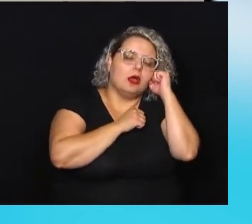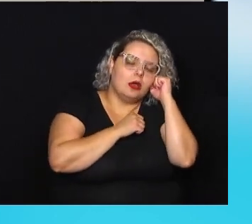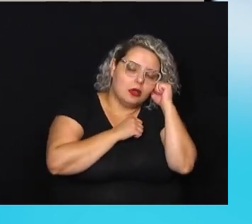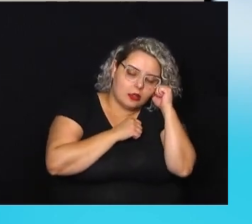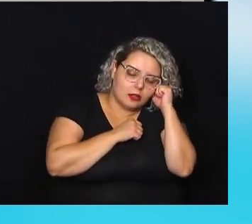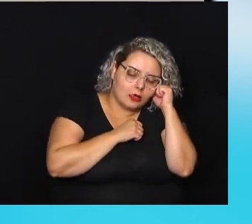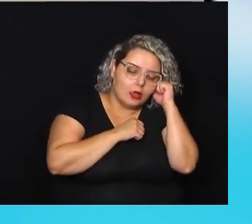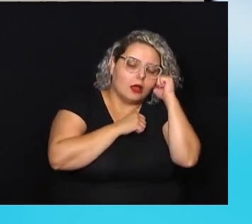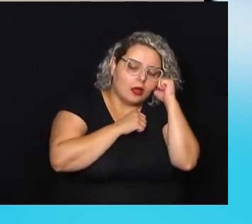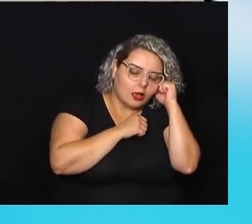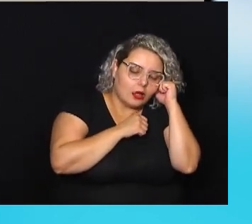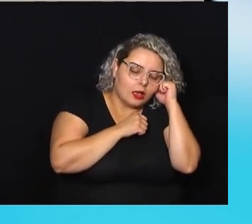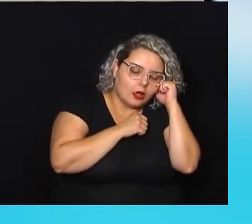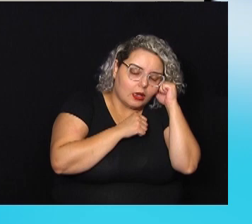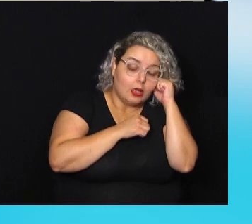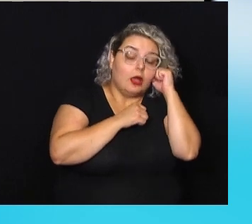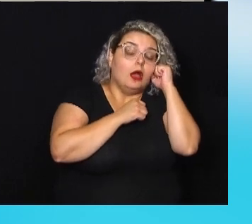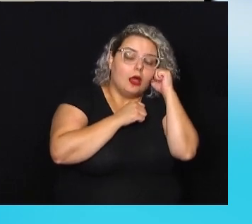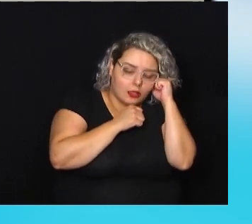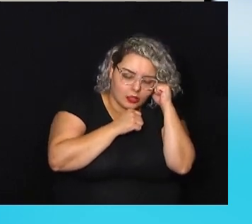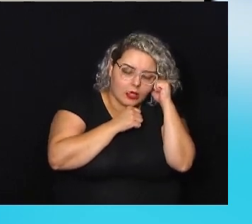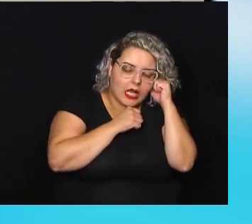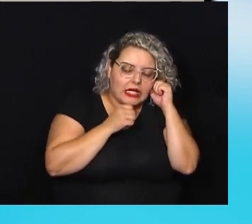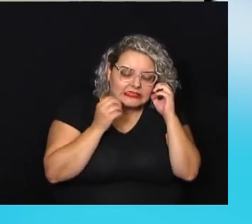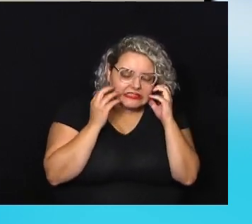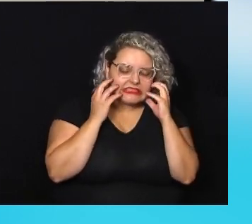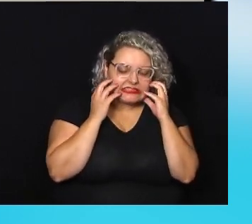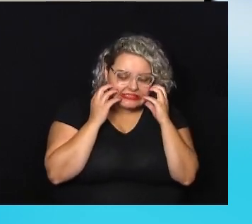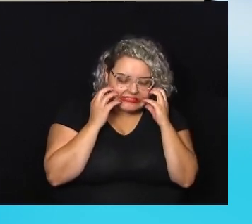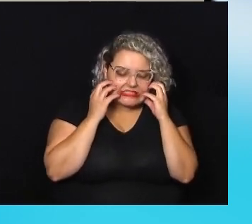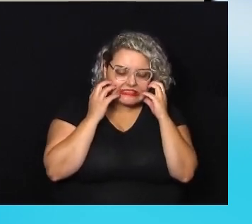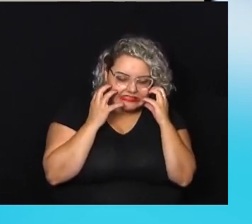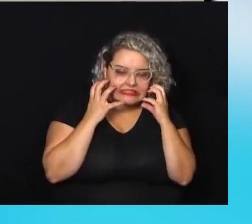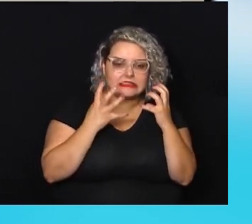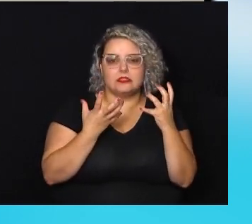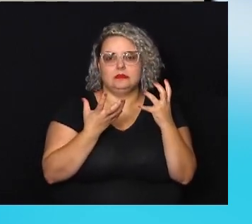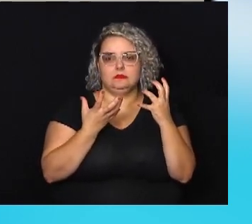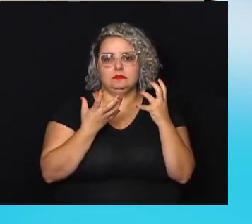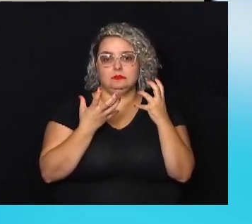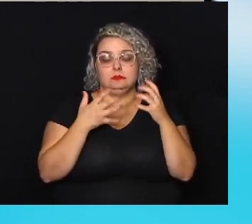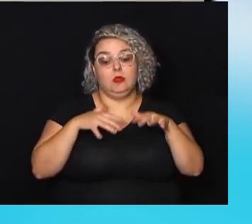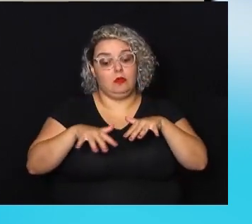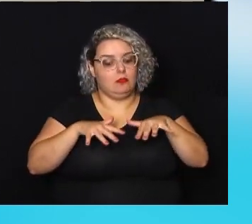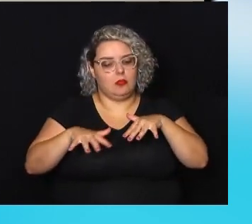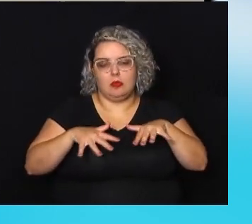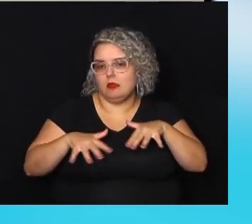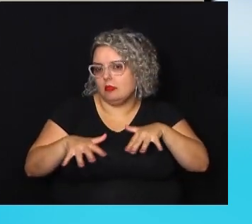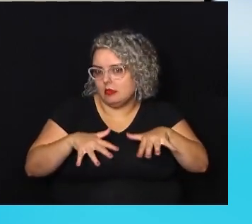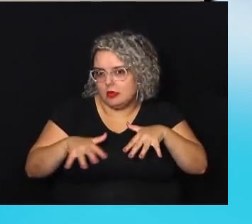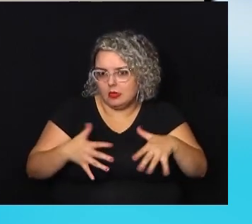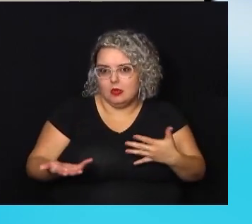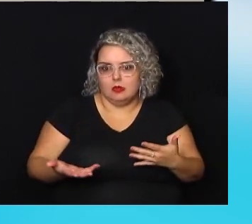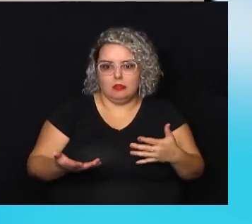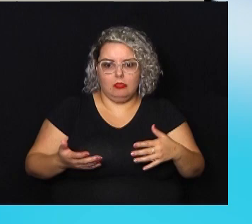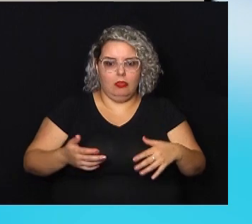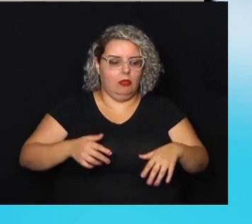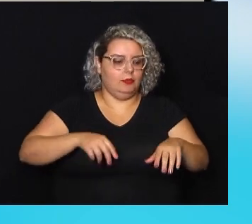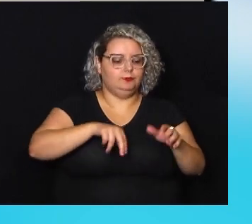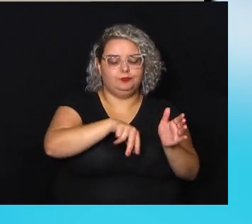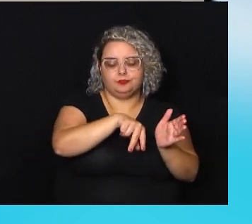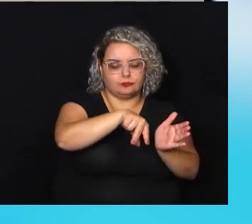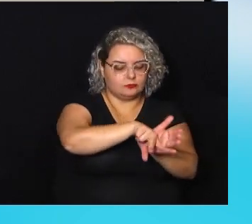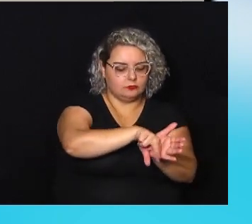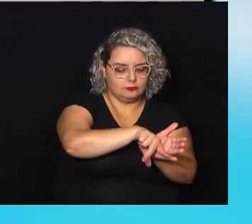de ronco, seja por causa das apneias, seja por conta de ranger de dentes e bruxismo, seja por conta de